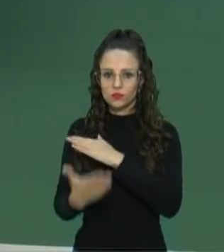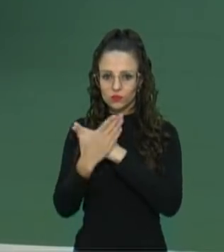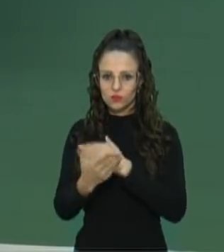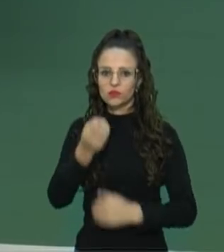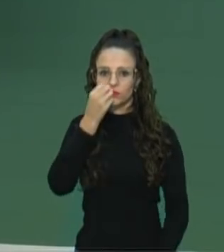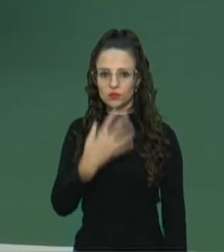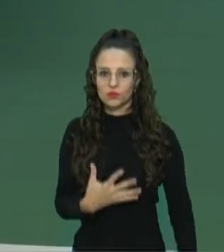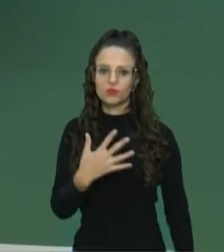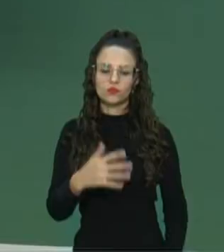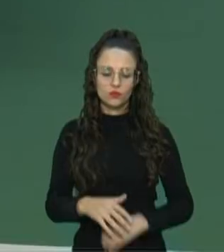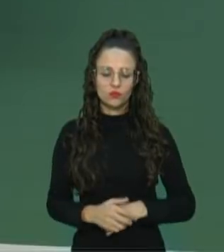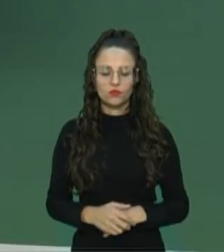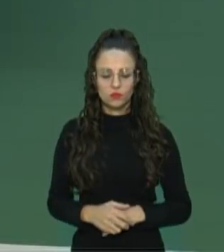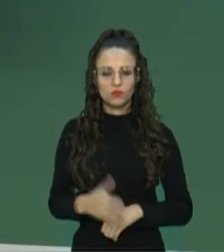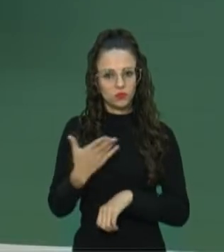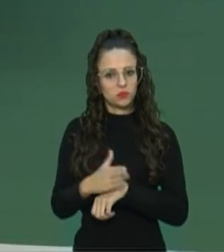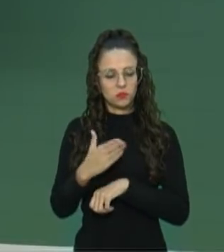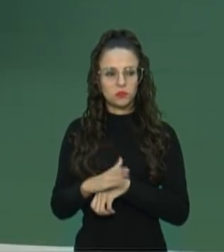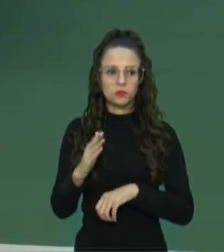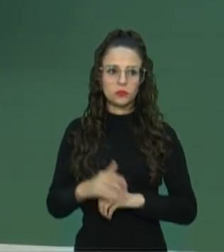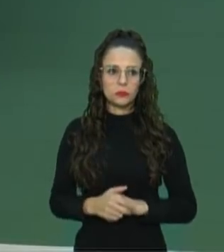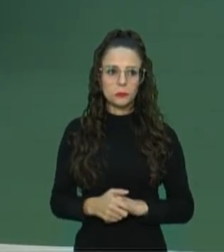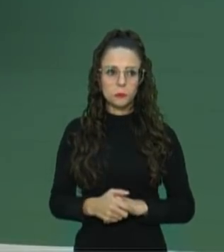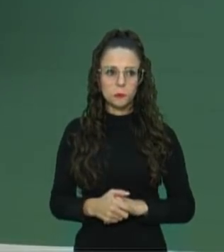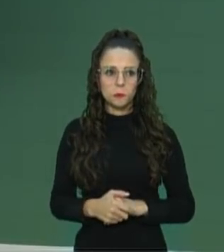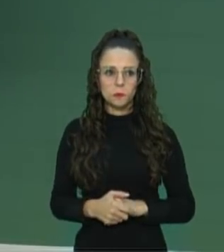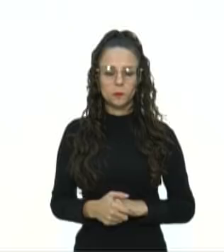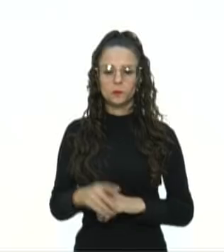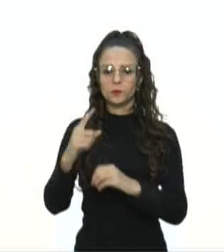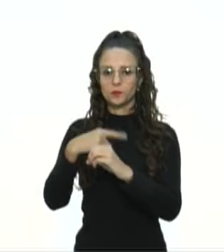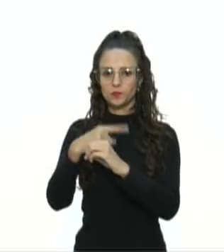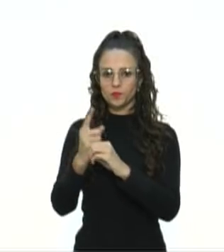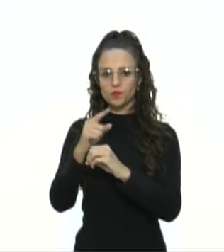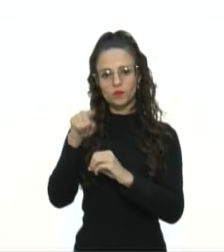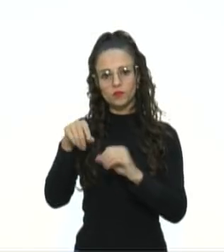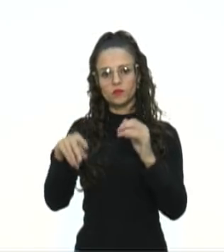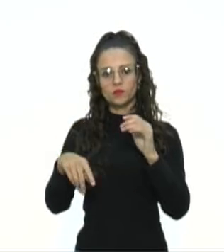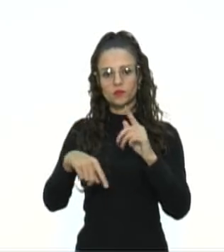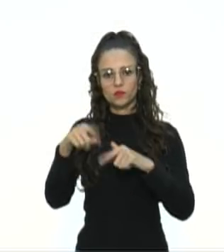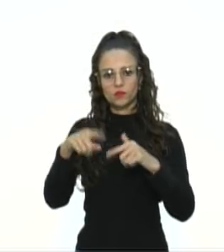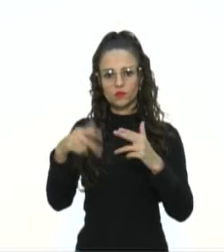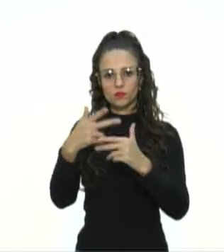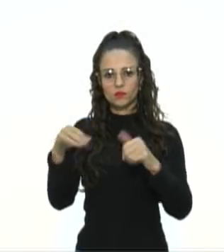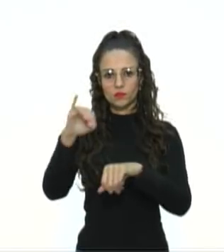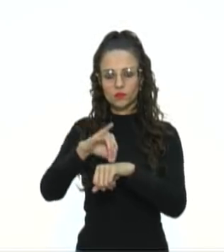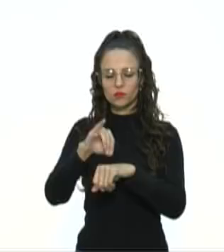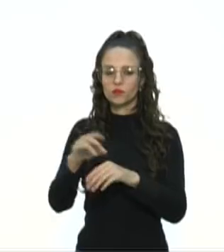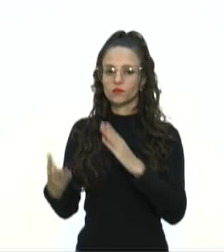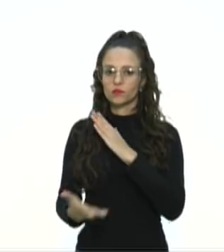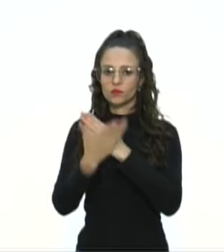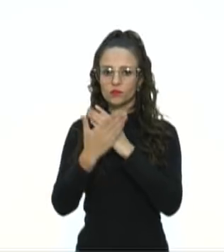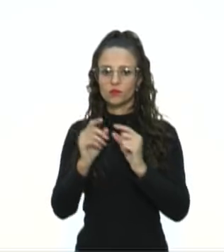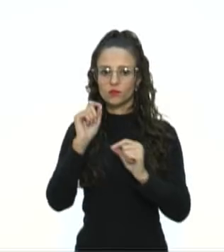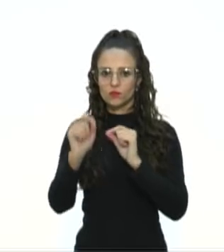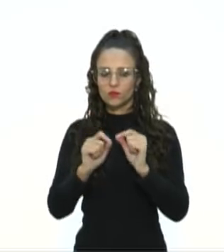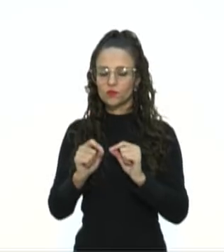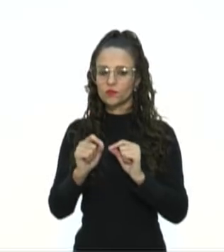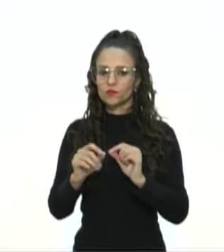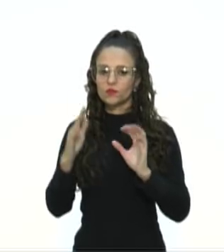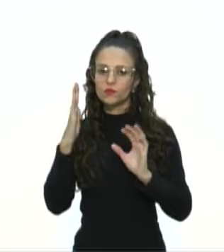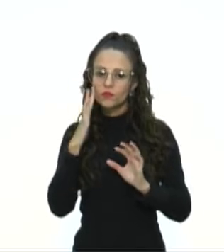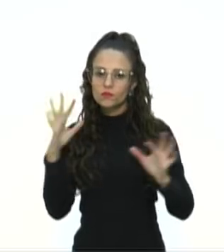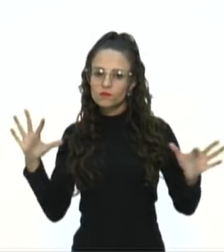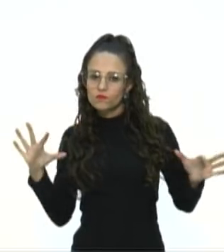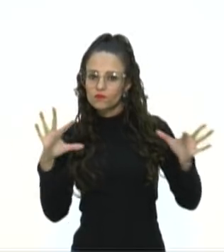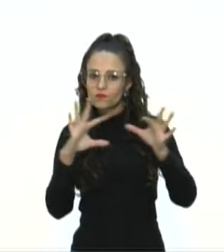favorecer bastante o atleta ou praticante. Então o equipamento de apoio na navegação, a bússola, né, o que o atleta irá usar para alinhar no mapa